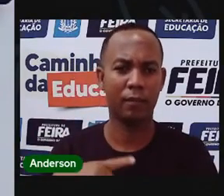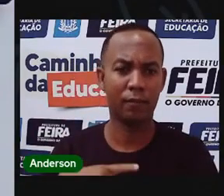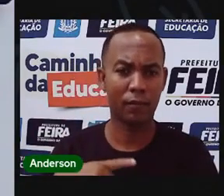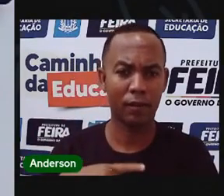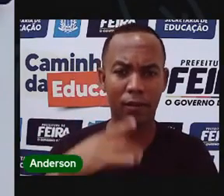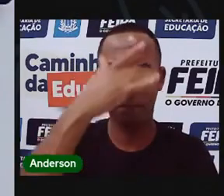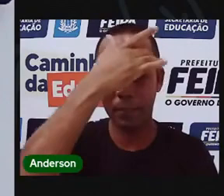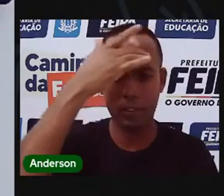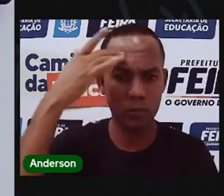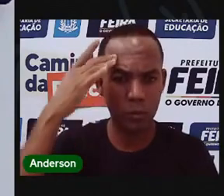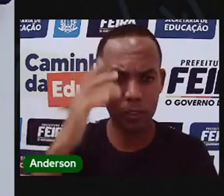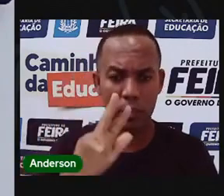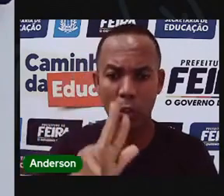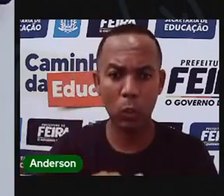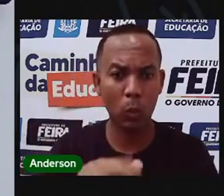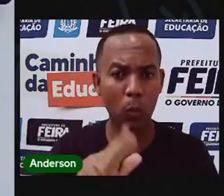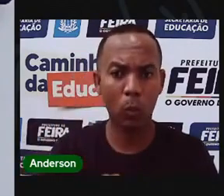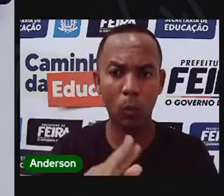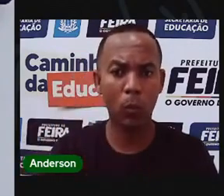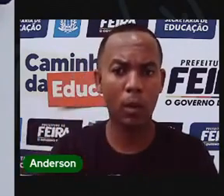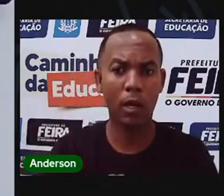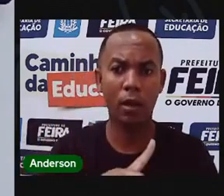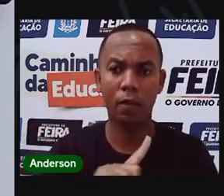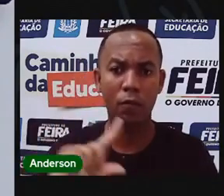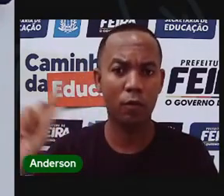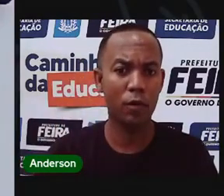até que nunca foi embora.